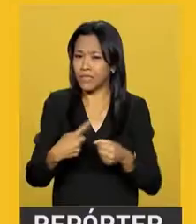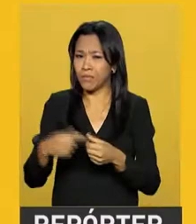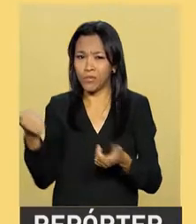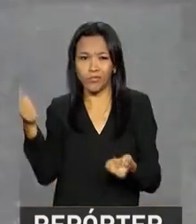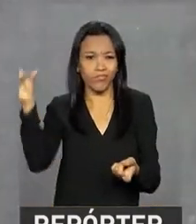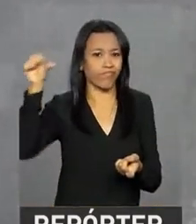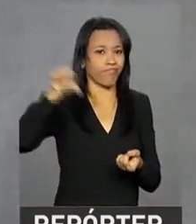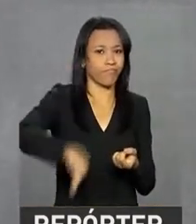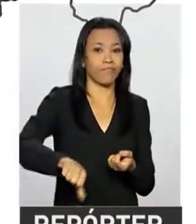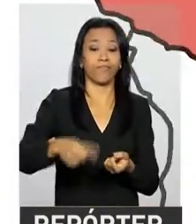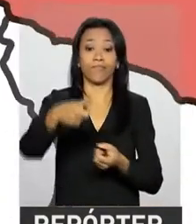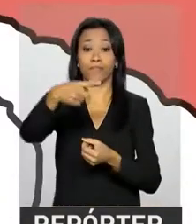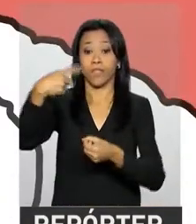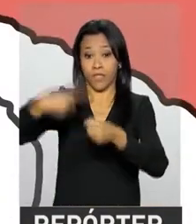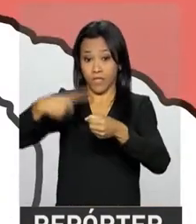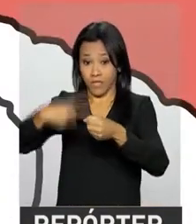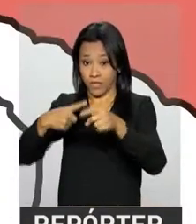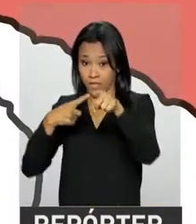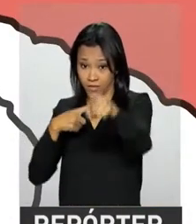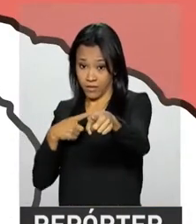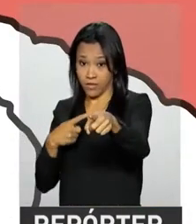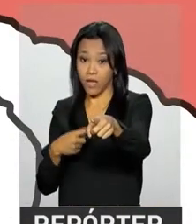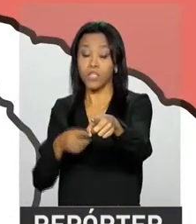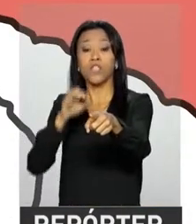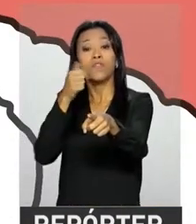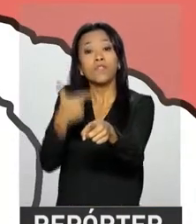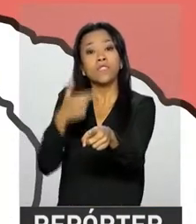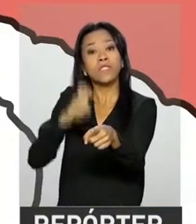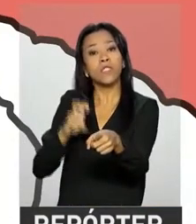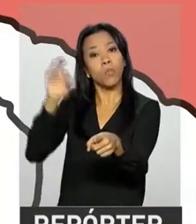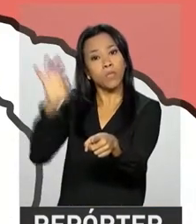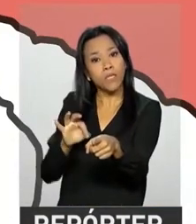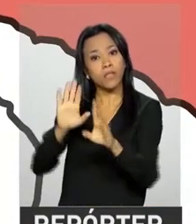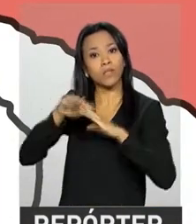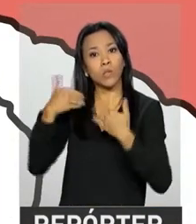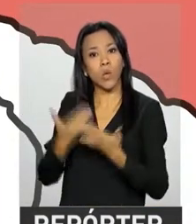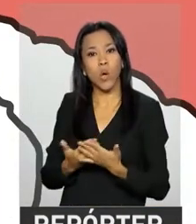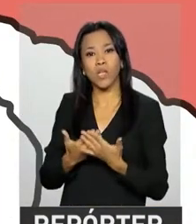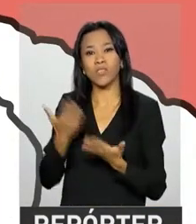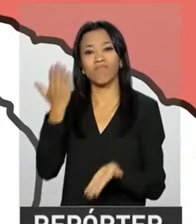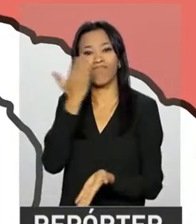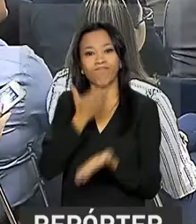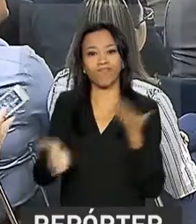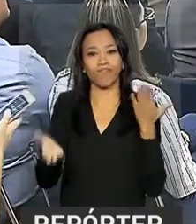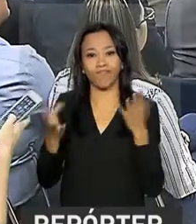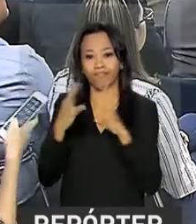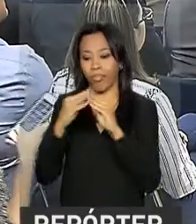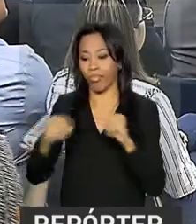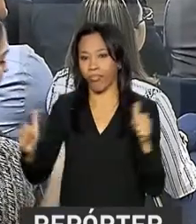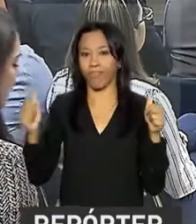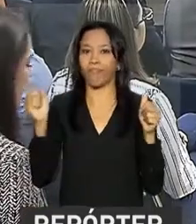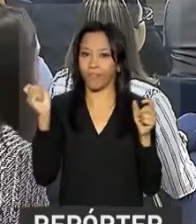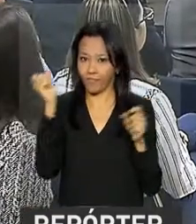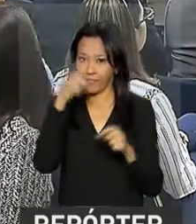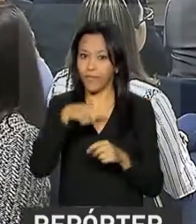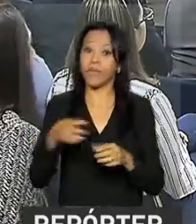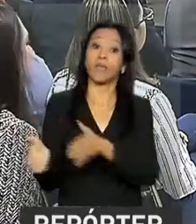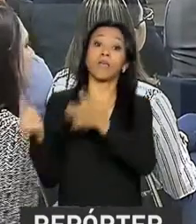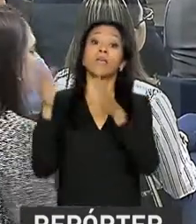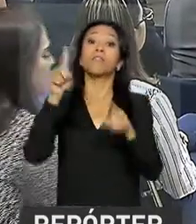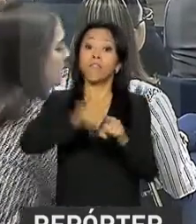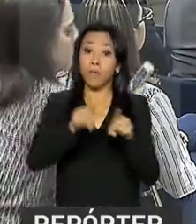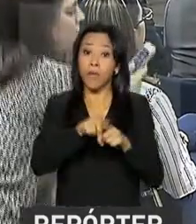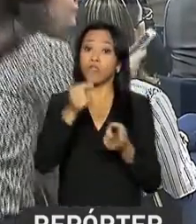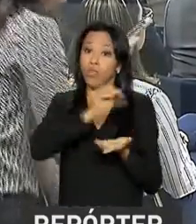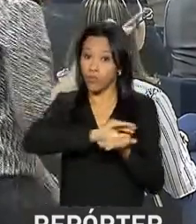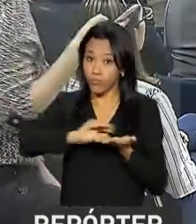calamidade. Em São Luís do Quitunde, 25% das escolas foram danificadas. O município também foi contemplado